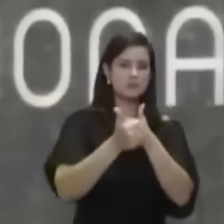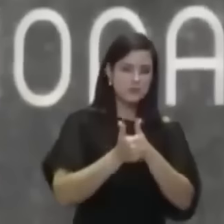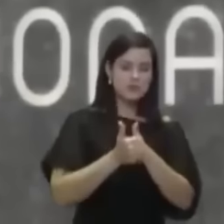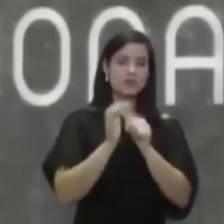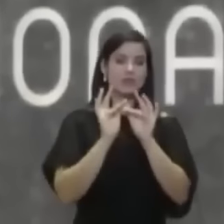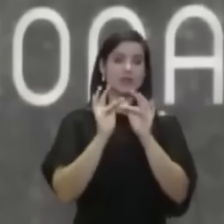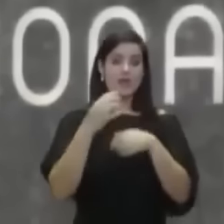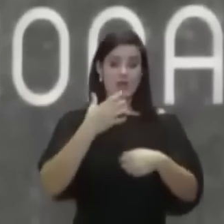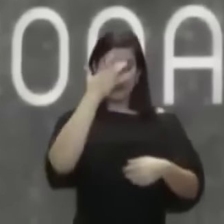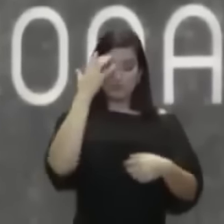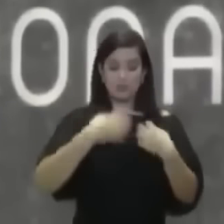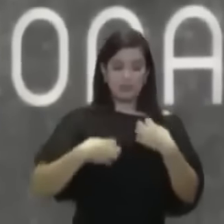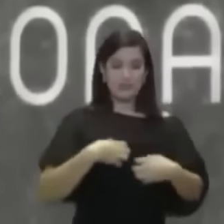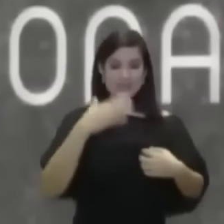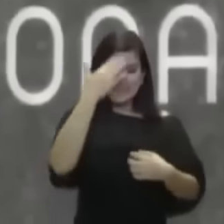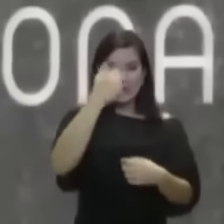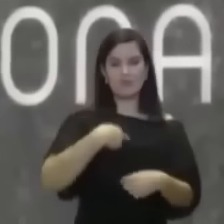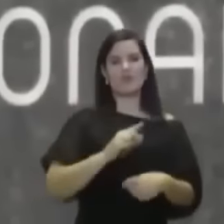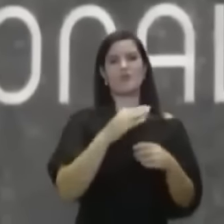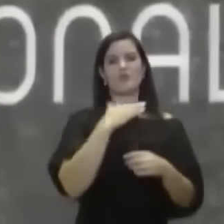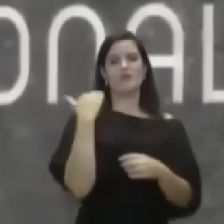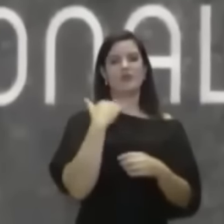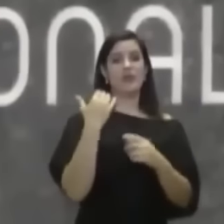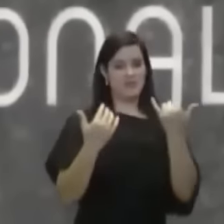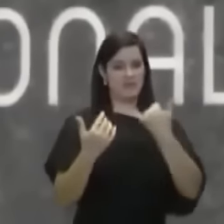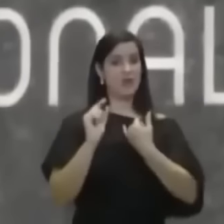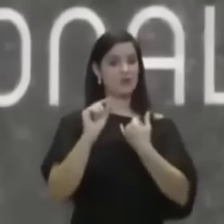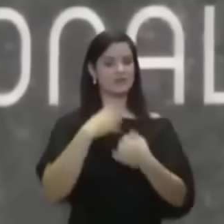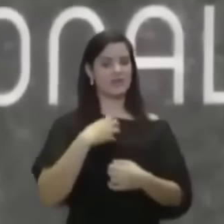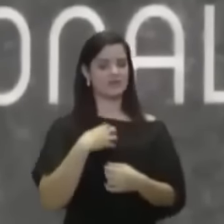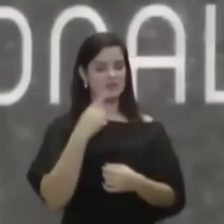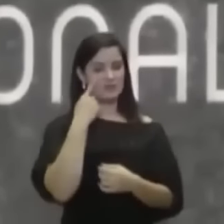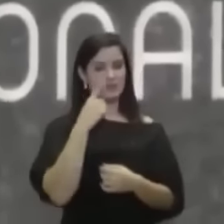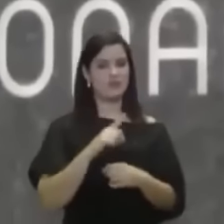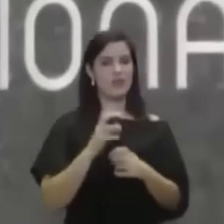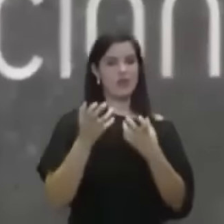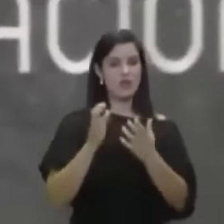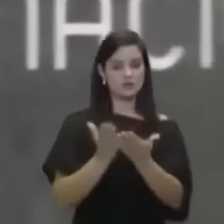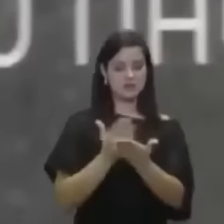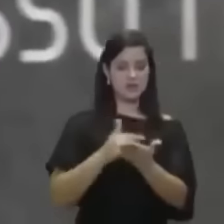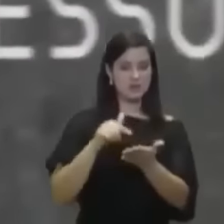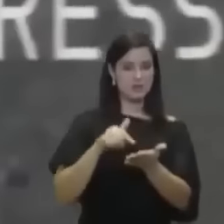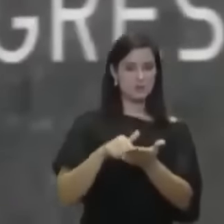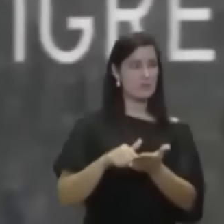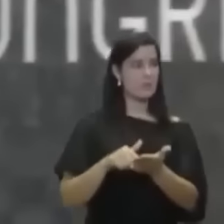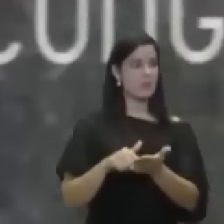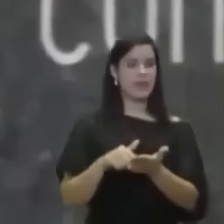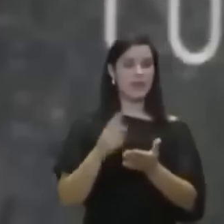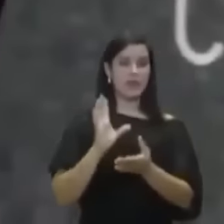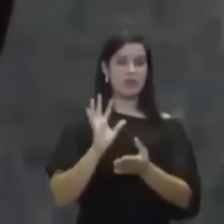Pedro se sentiu no corredor da morte? Pois ele vai contar para nós o que ele sentiu. Eu quero que você abra sua Bíblia comigo e eu termino